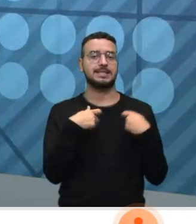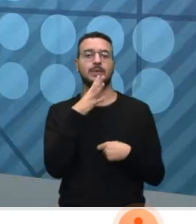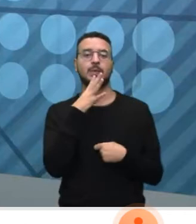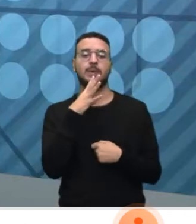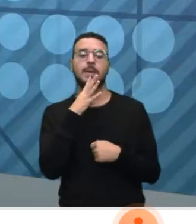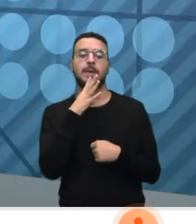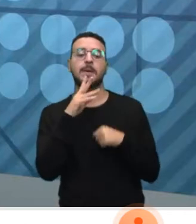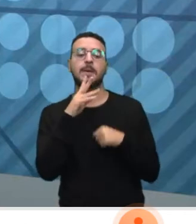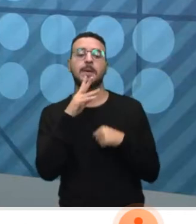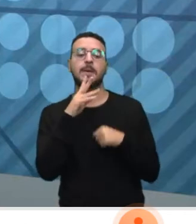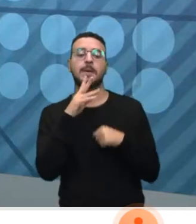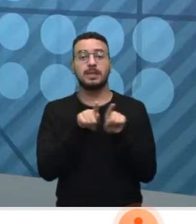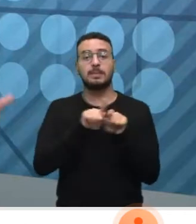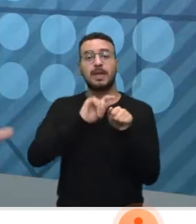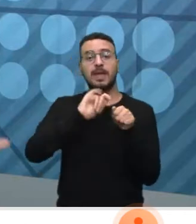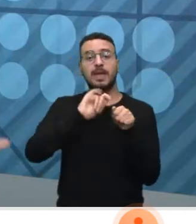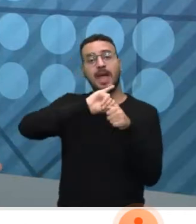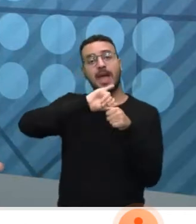ela vai